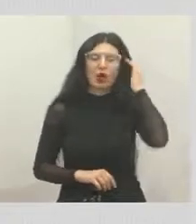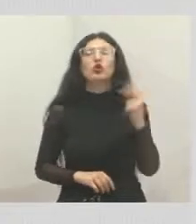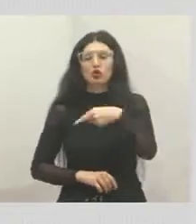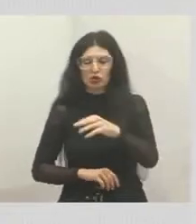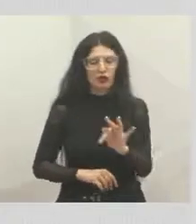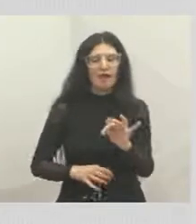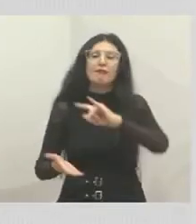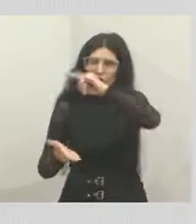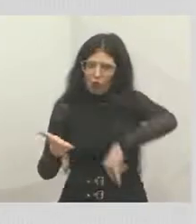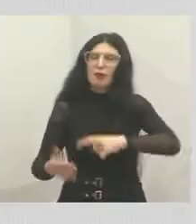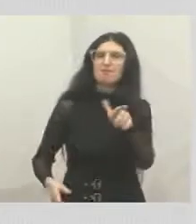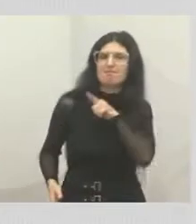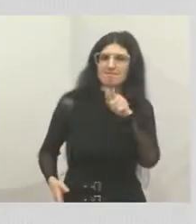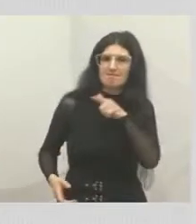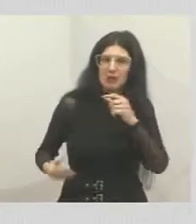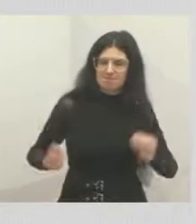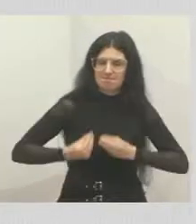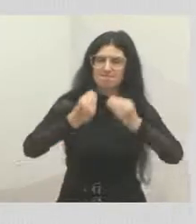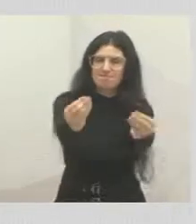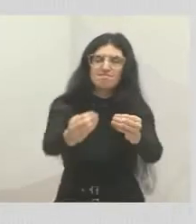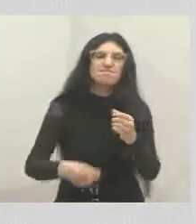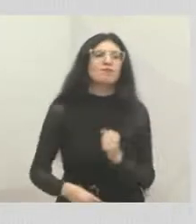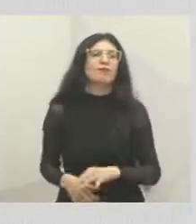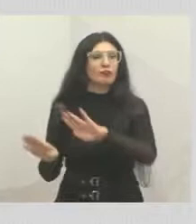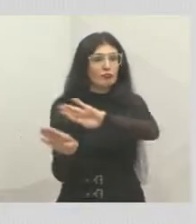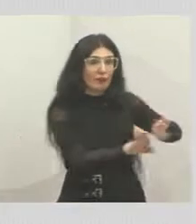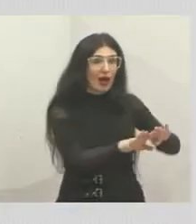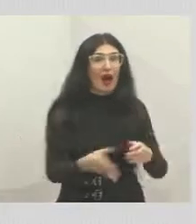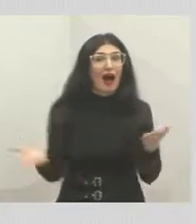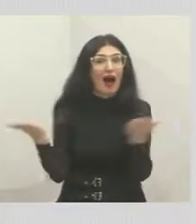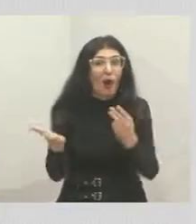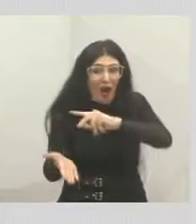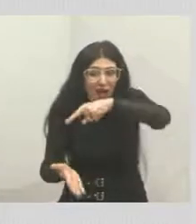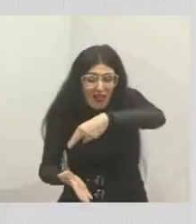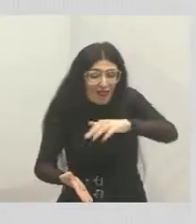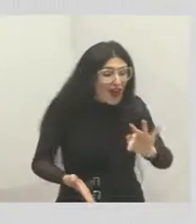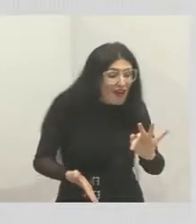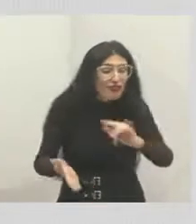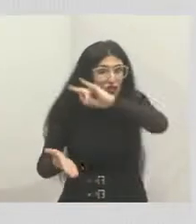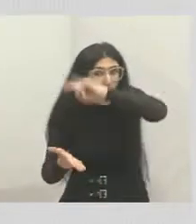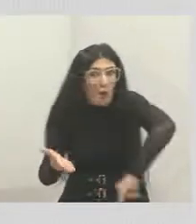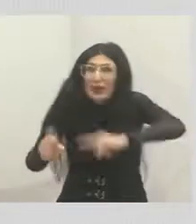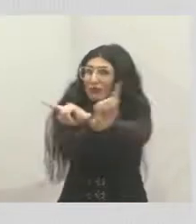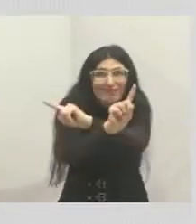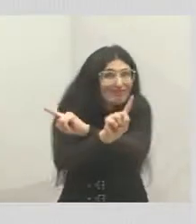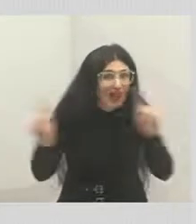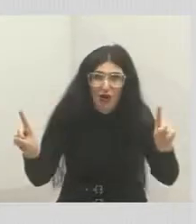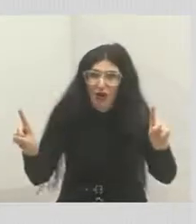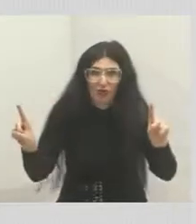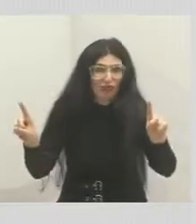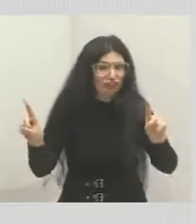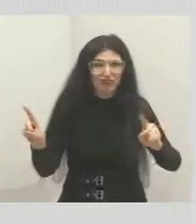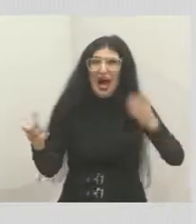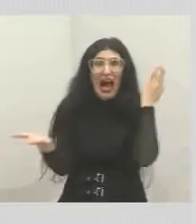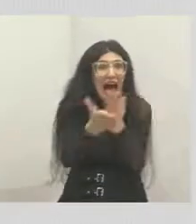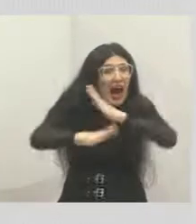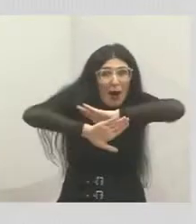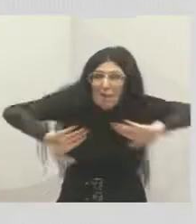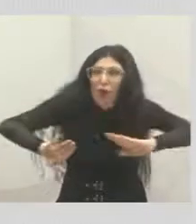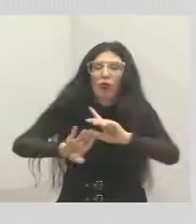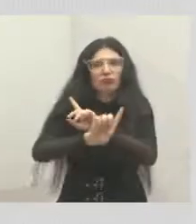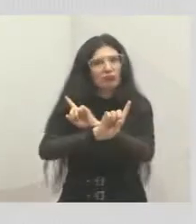os pagamentos de restos a pagar não processado, que é onde, no encerramento do